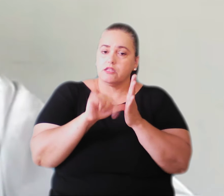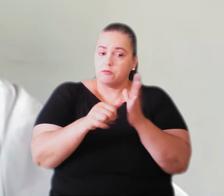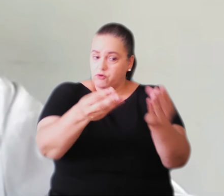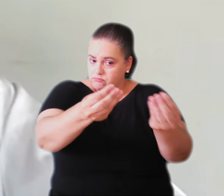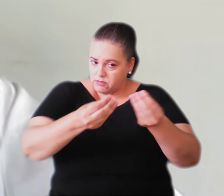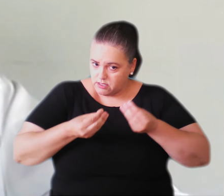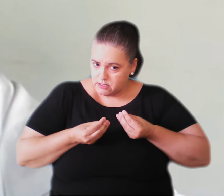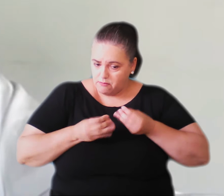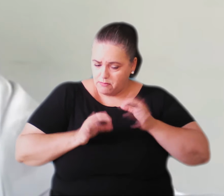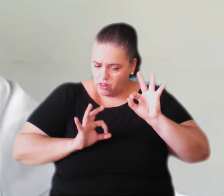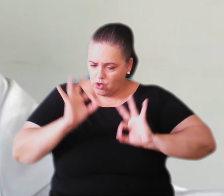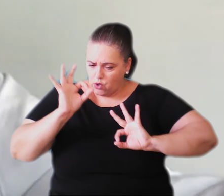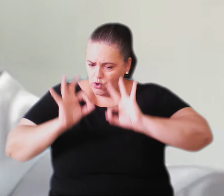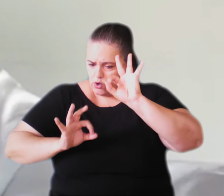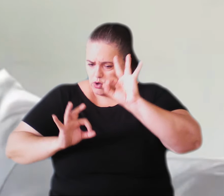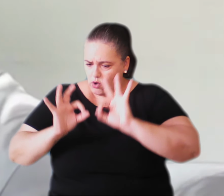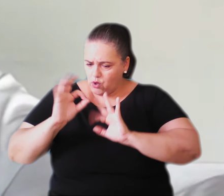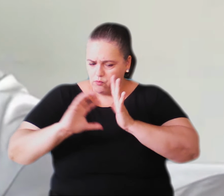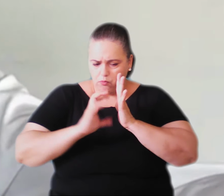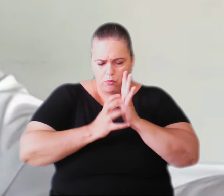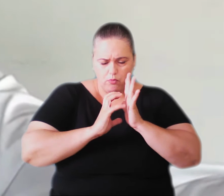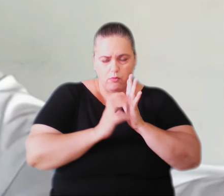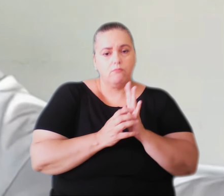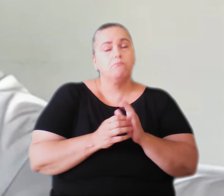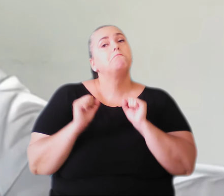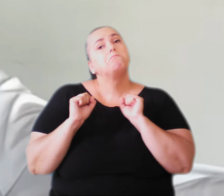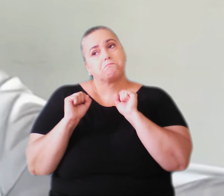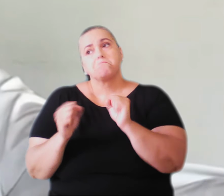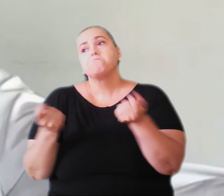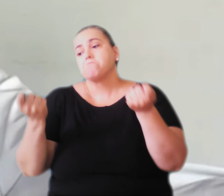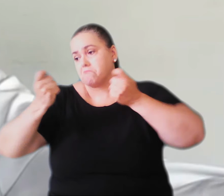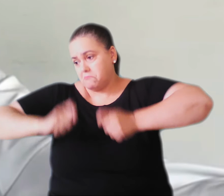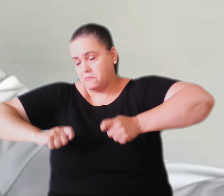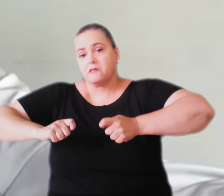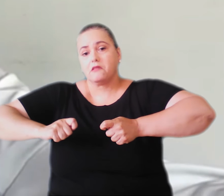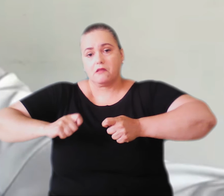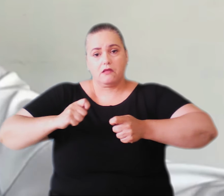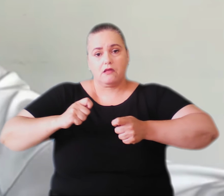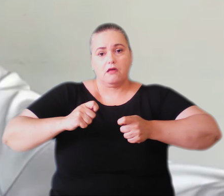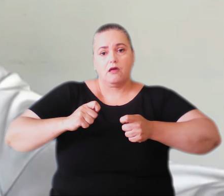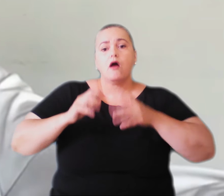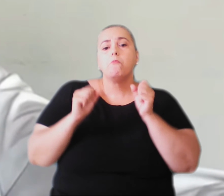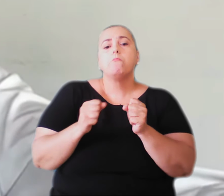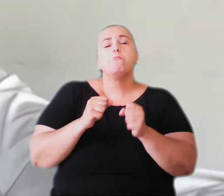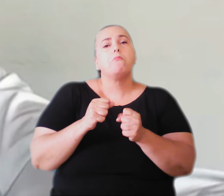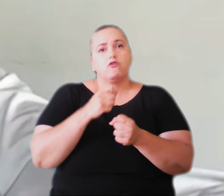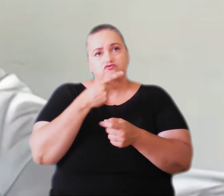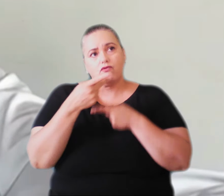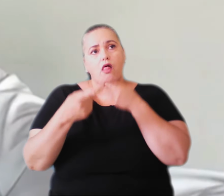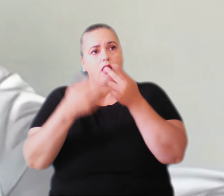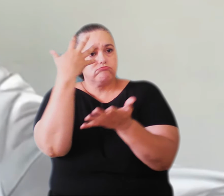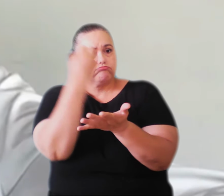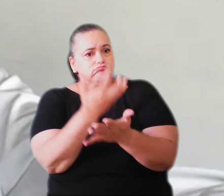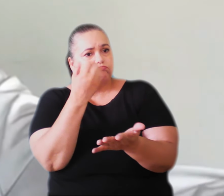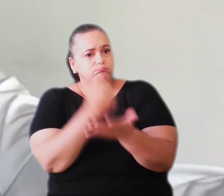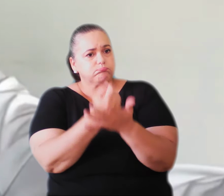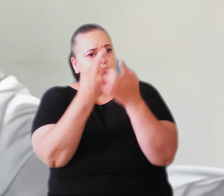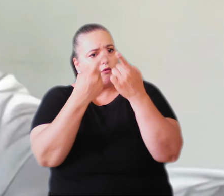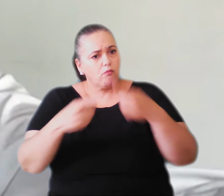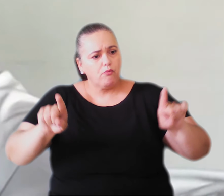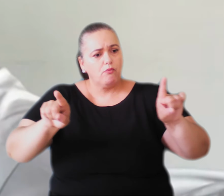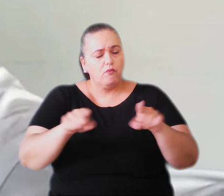mandar para que nós víssemos se estava bem. Eu digo, olha, com a competência de vocês, eu não tenho dúvida. Podem gravar os áudios aí, as trilhas, como